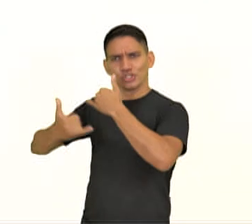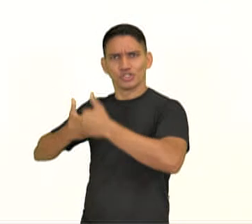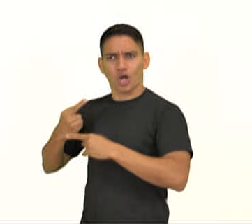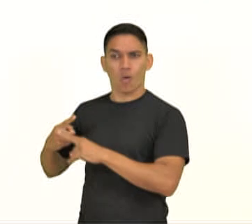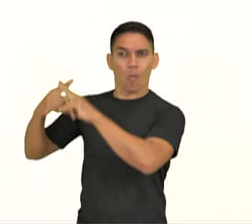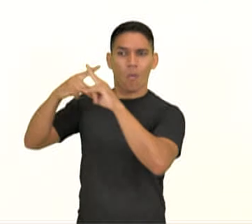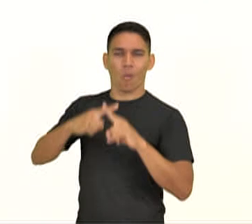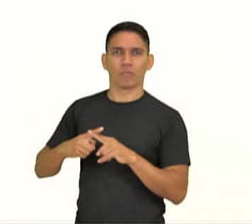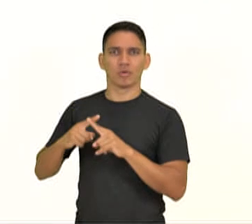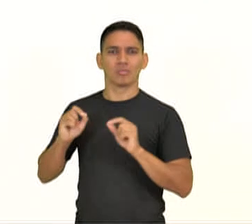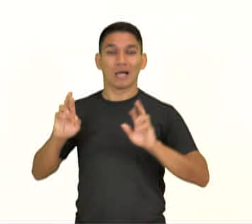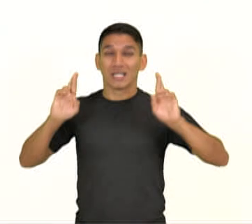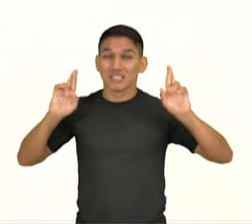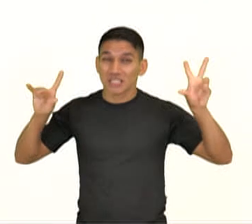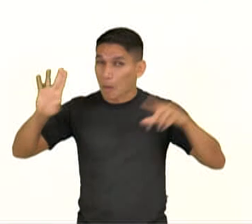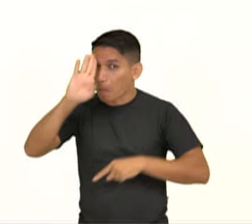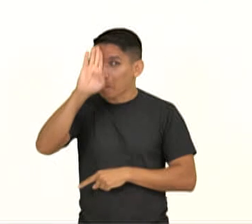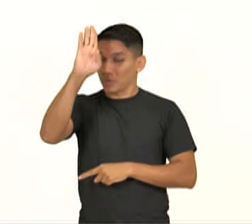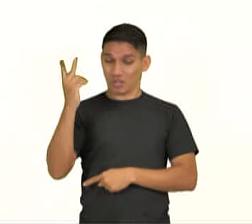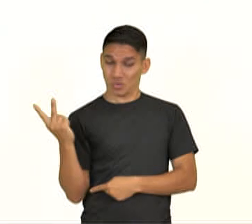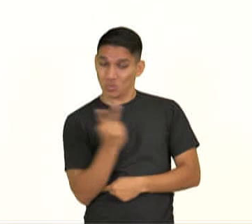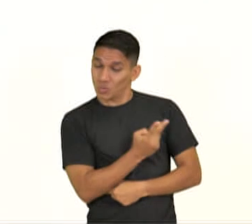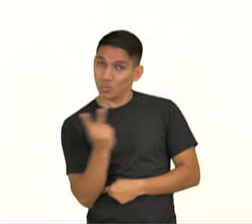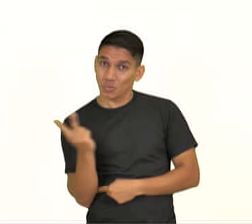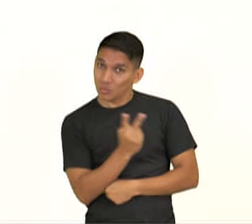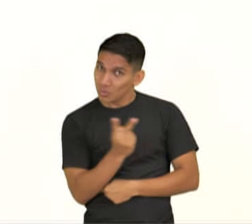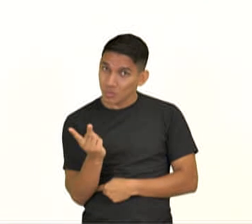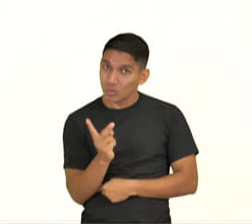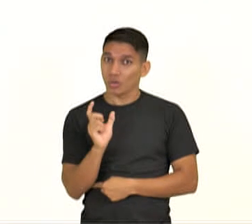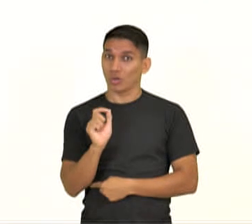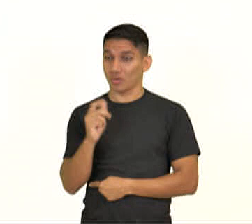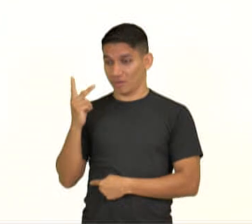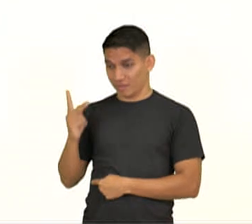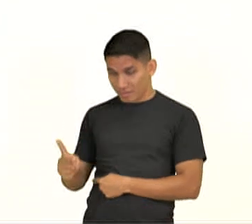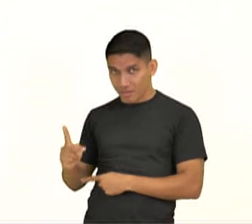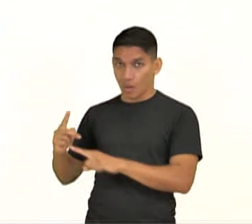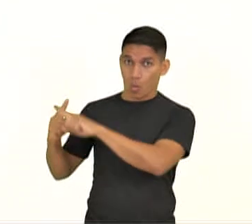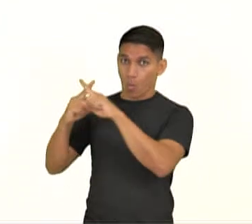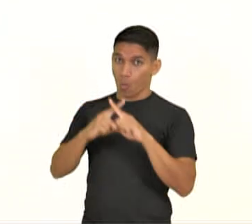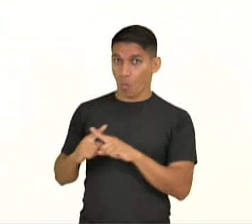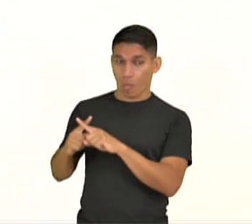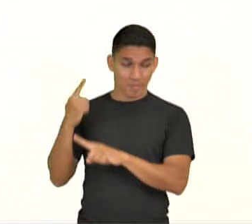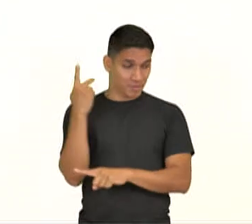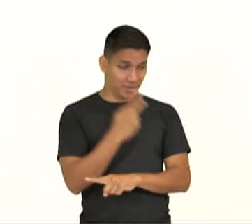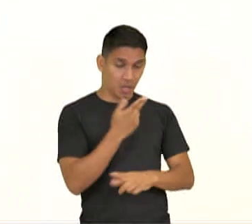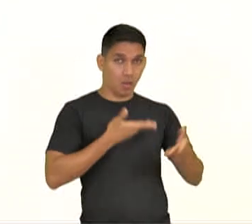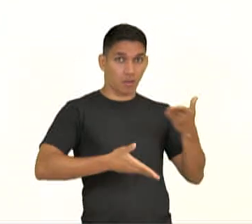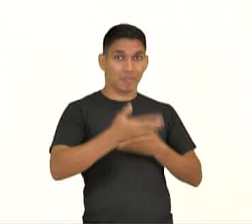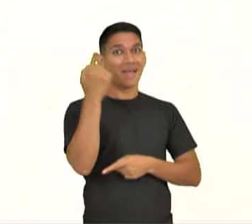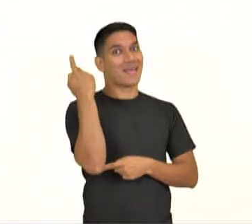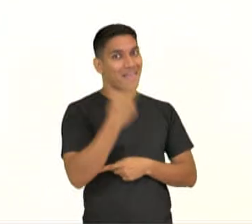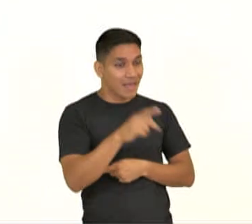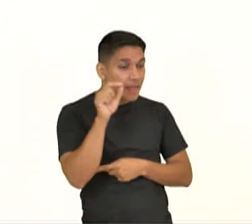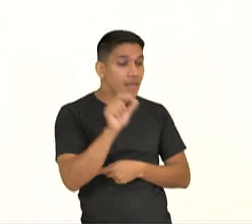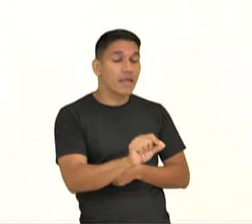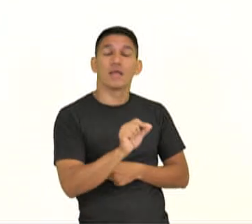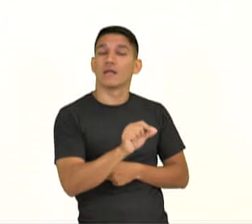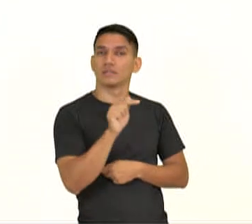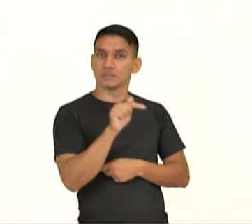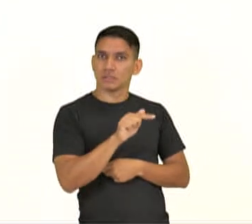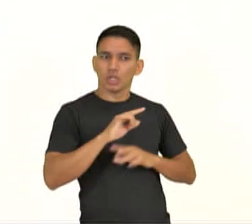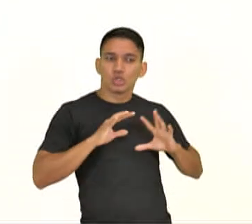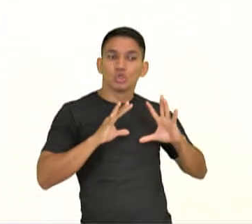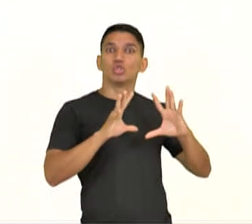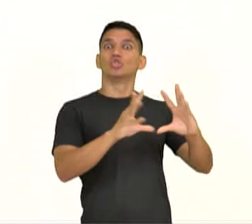diferença principal entre os jogos competitivos e os cooperativos é que nos jogos cooperativos